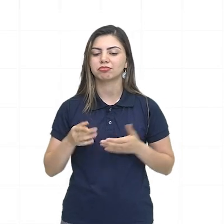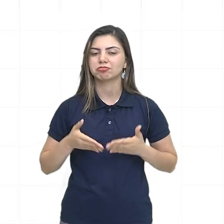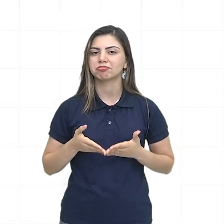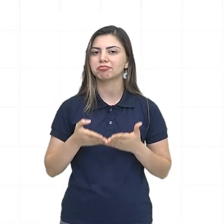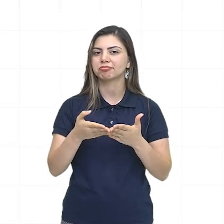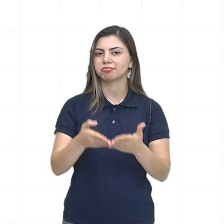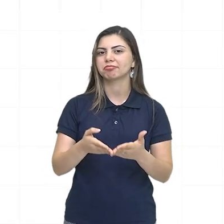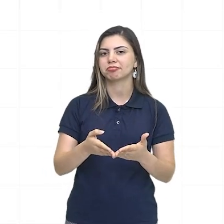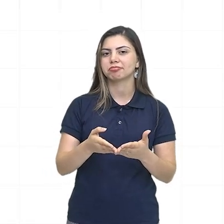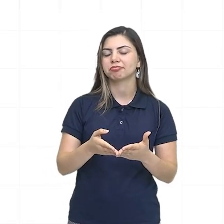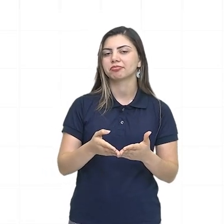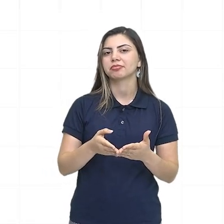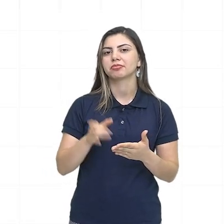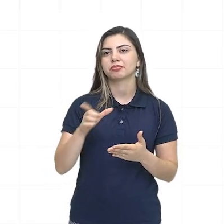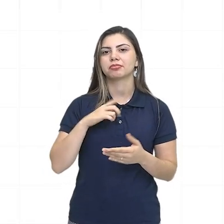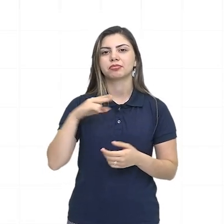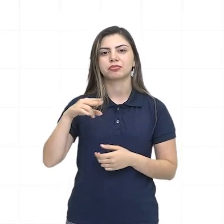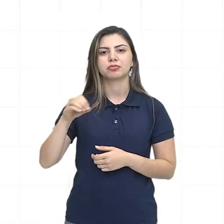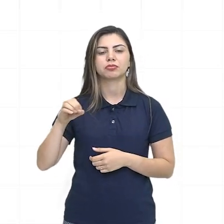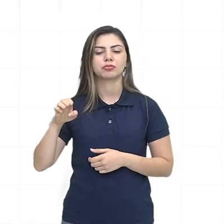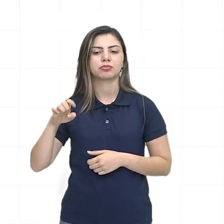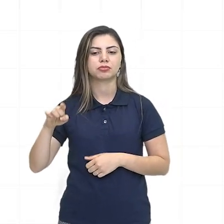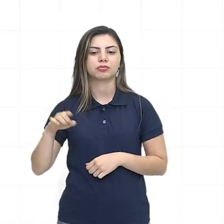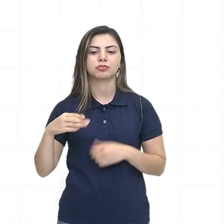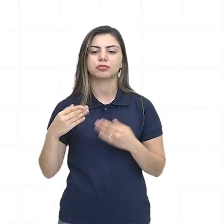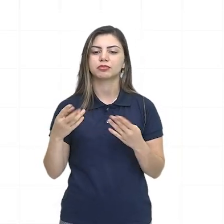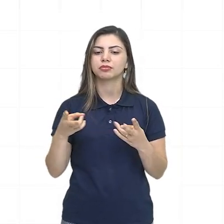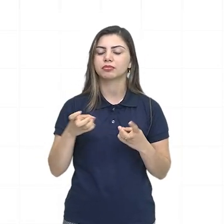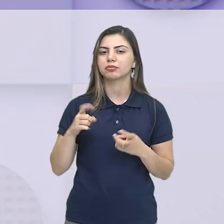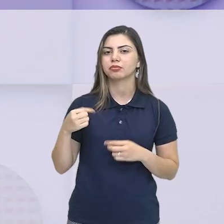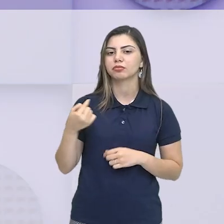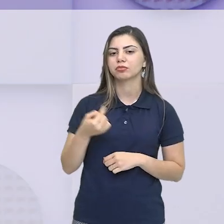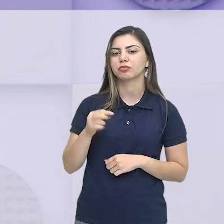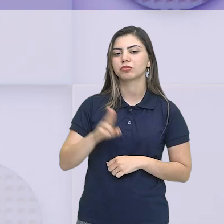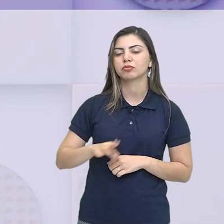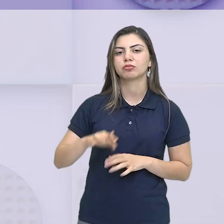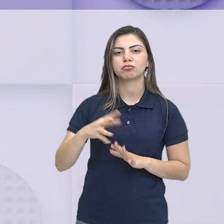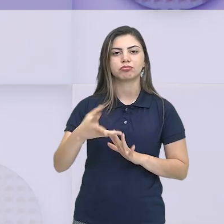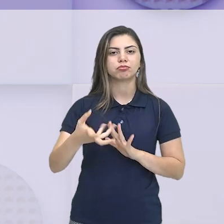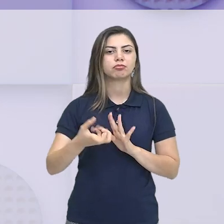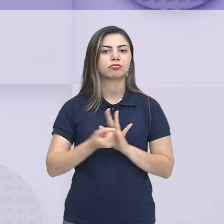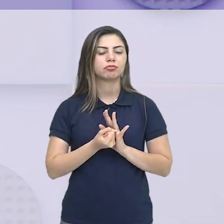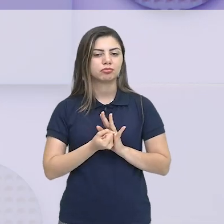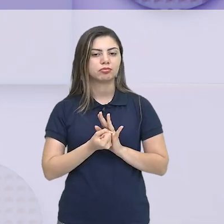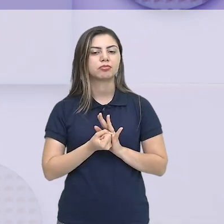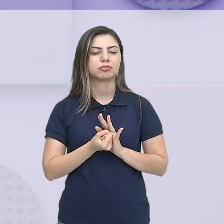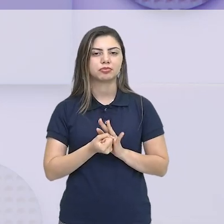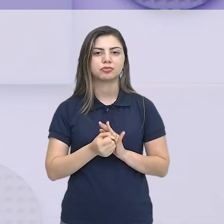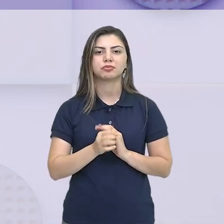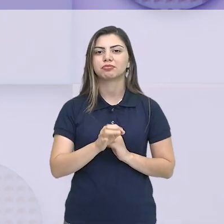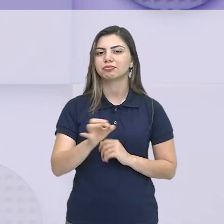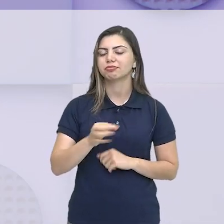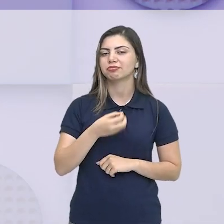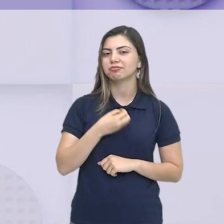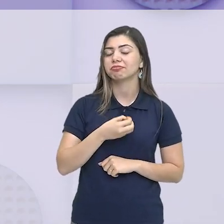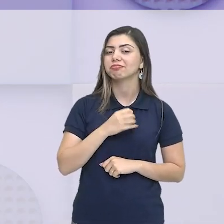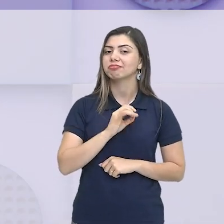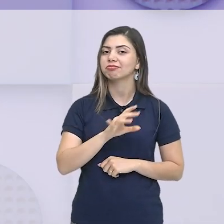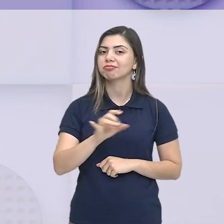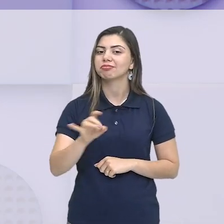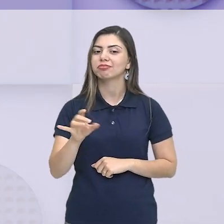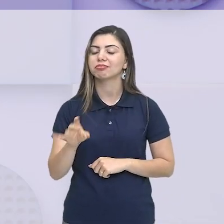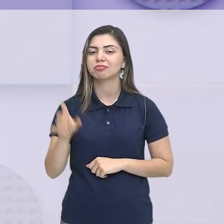Noé. É o símbolo da paz. Olha como nós usamos esses símbolos, né? No nosso dia a dia, no